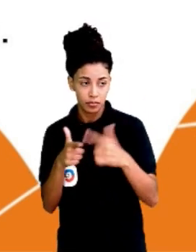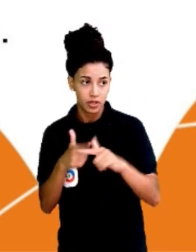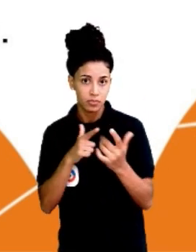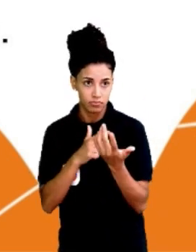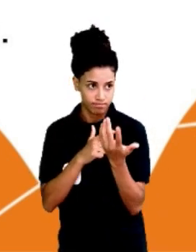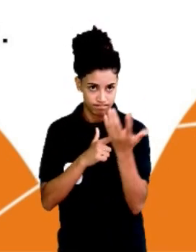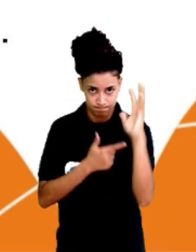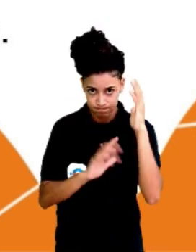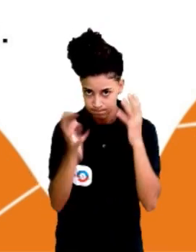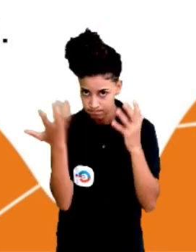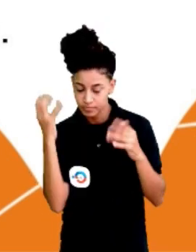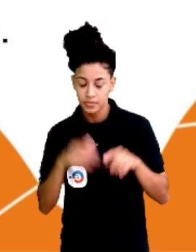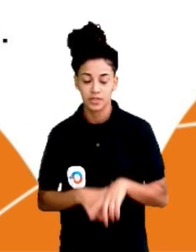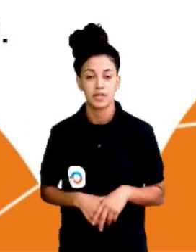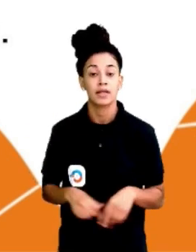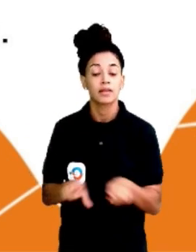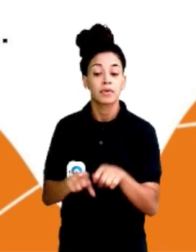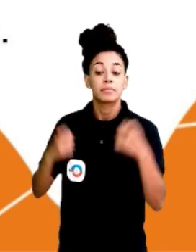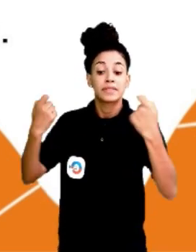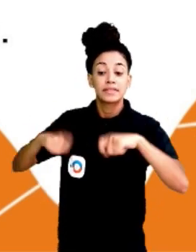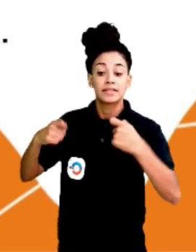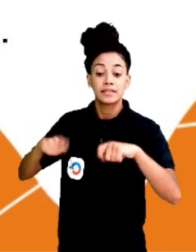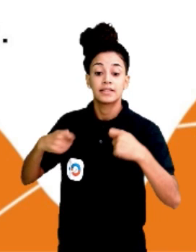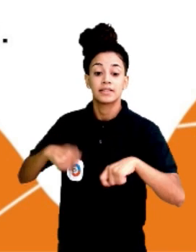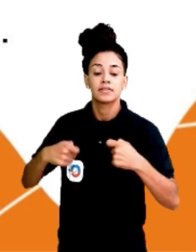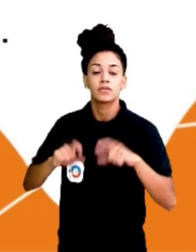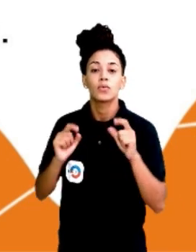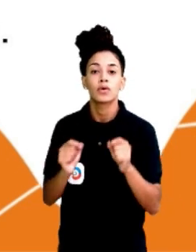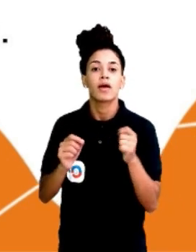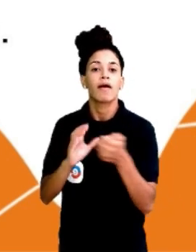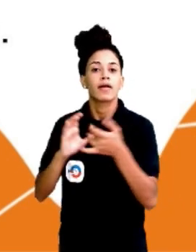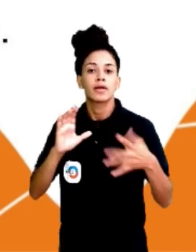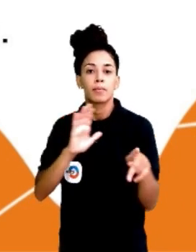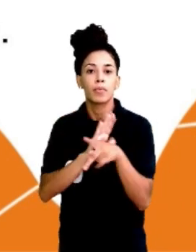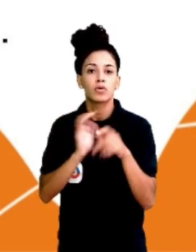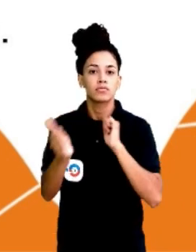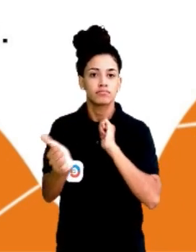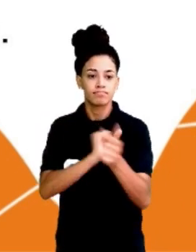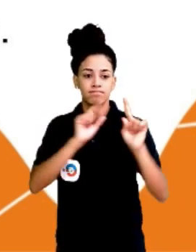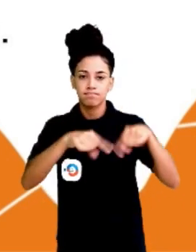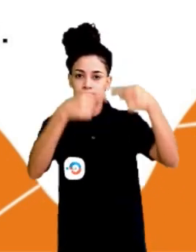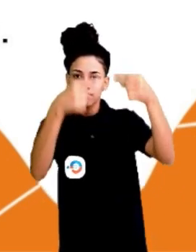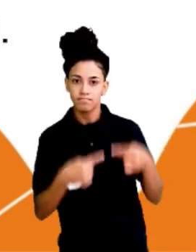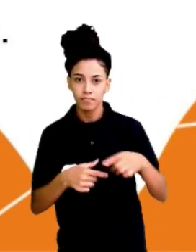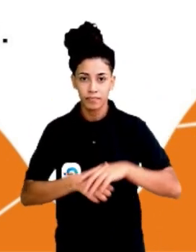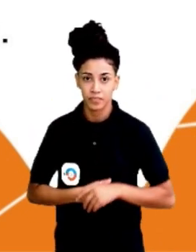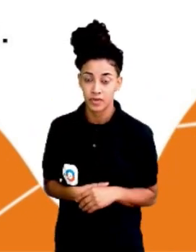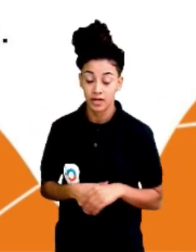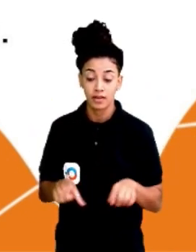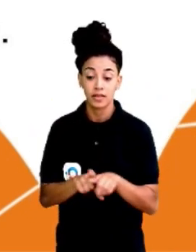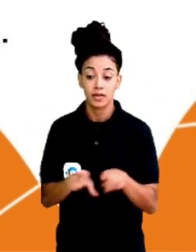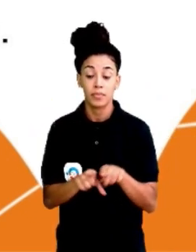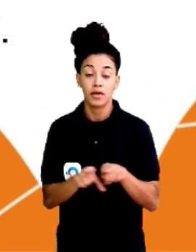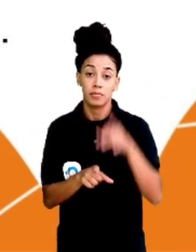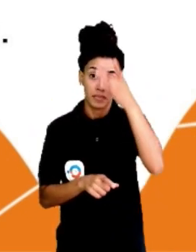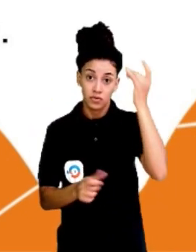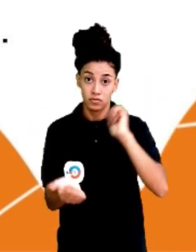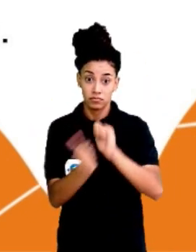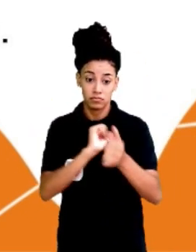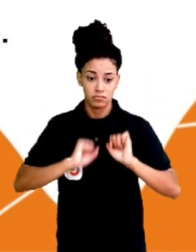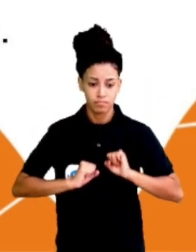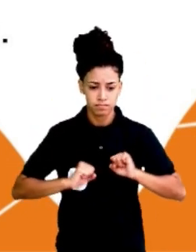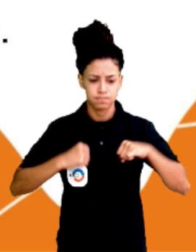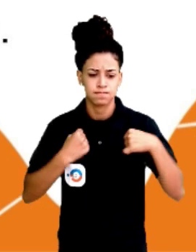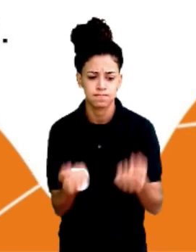as necessidades características das competições esportivas a dedicação do Atleta aos esportes de